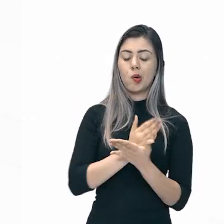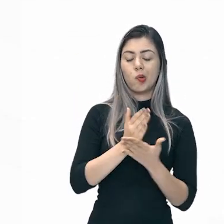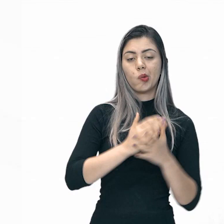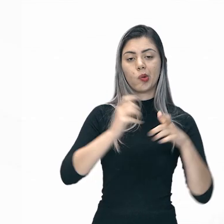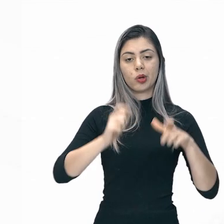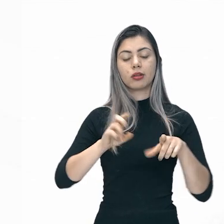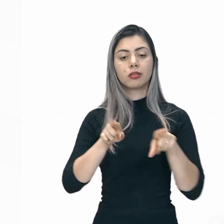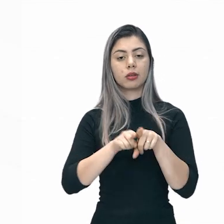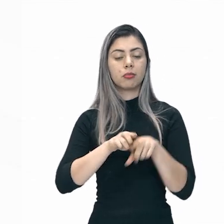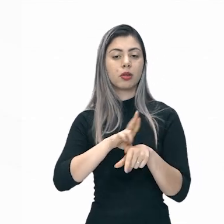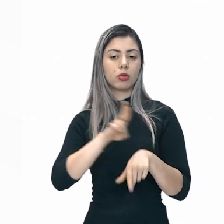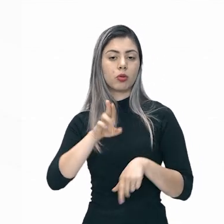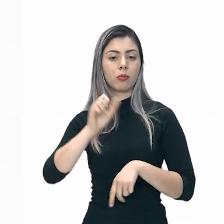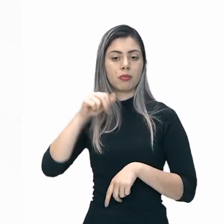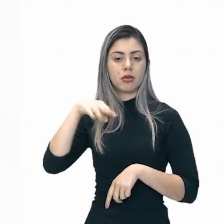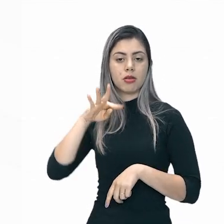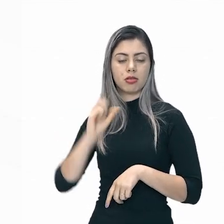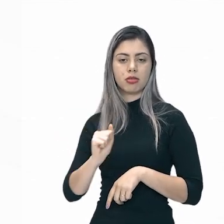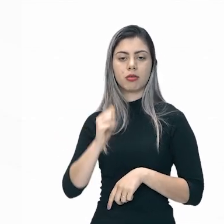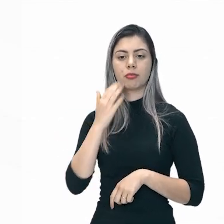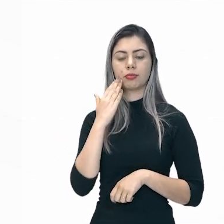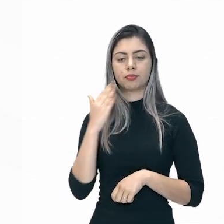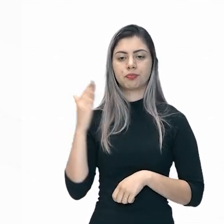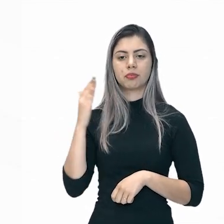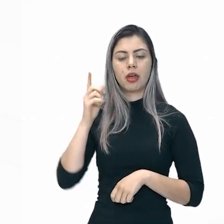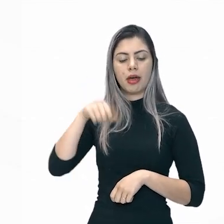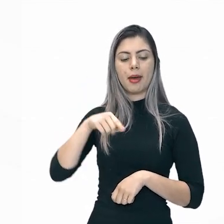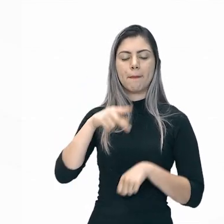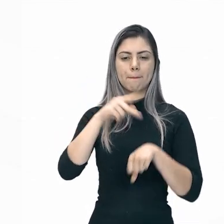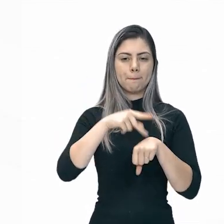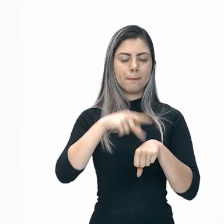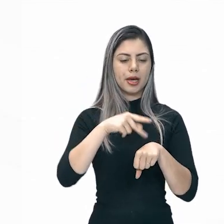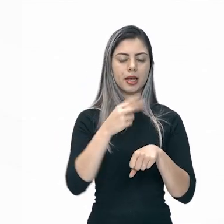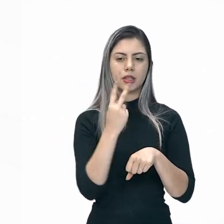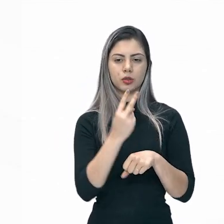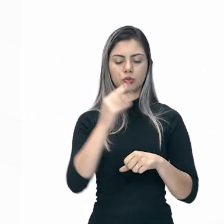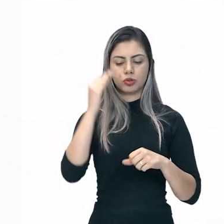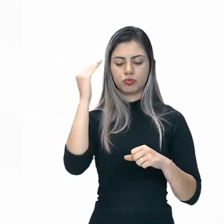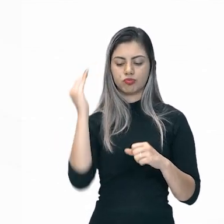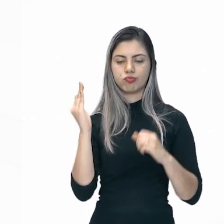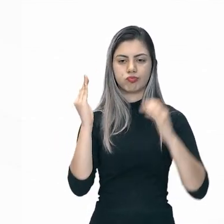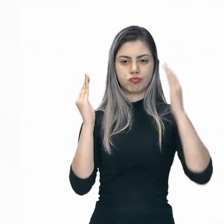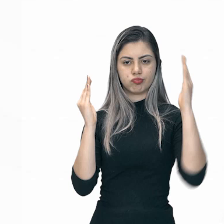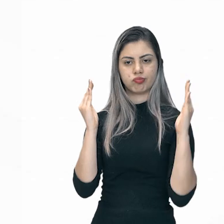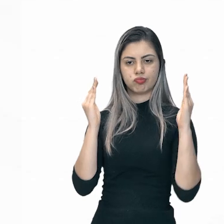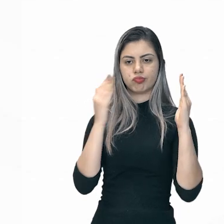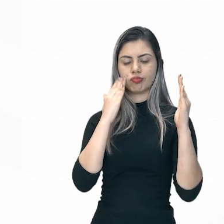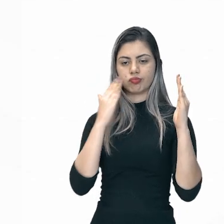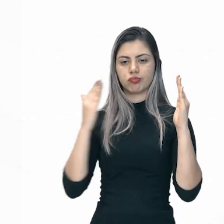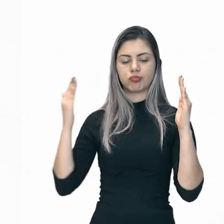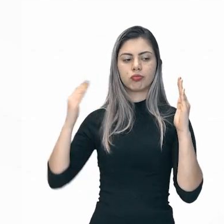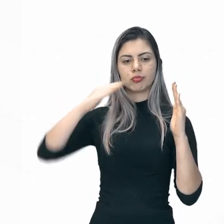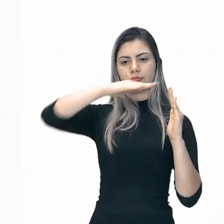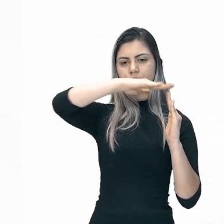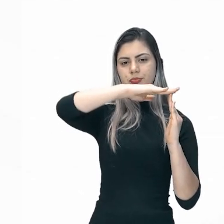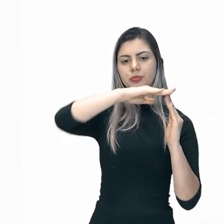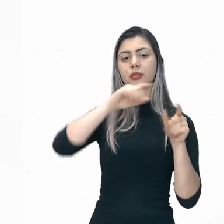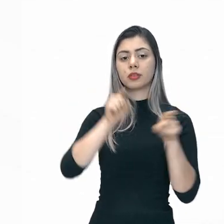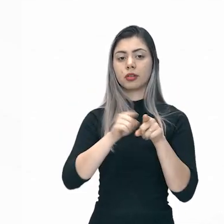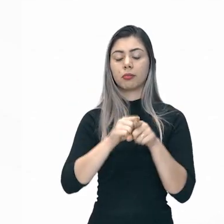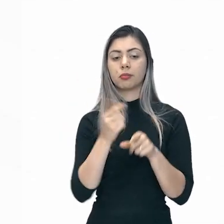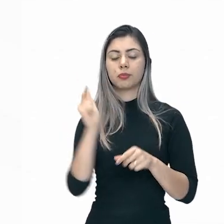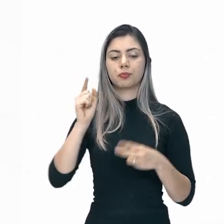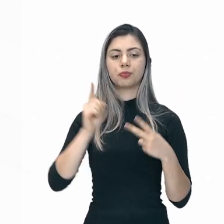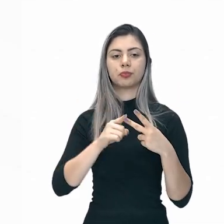são chamados de anta, tá? Essa pedra, essas 2 pedras verticalmente, uma na horizontal. E nós temos os menires, que